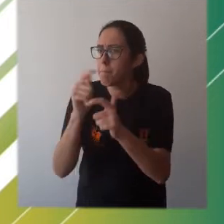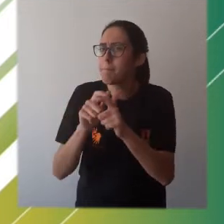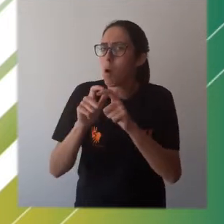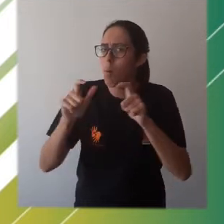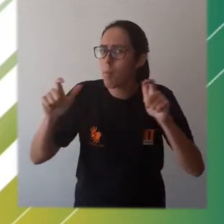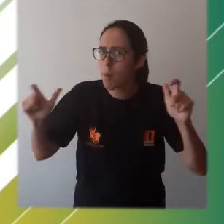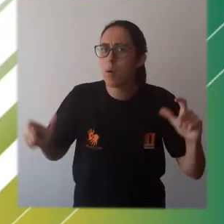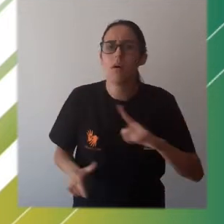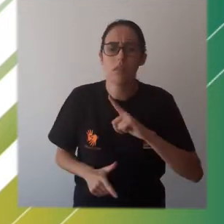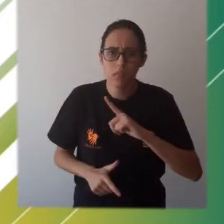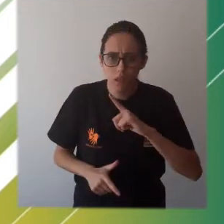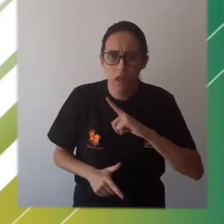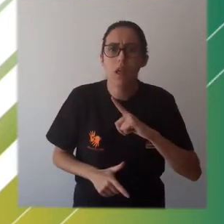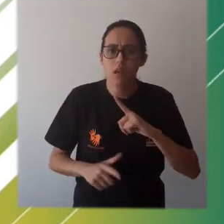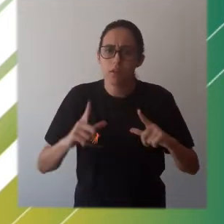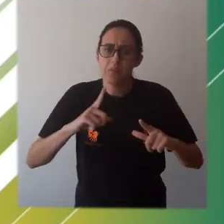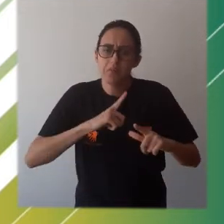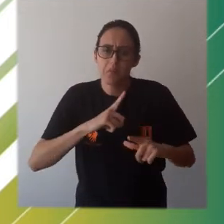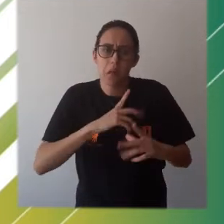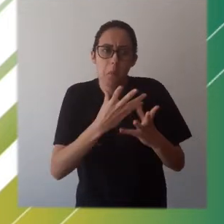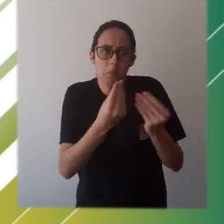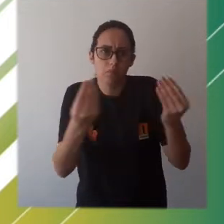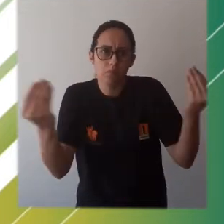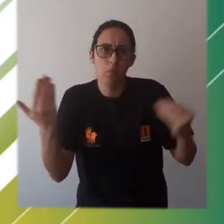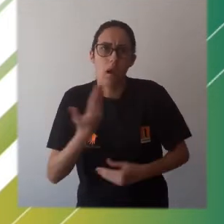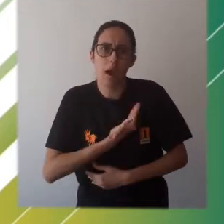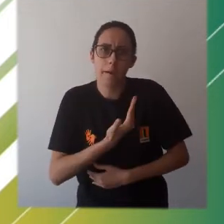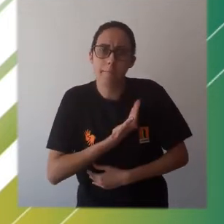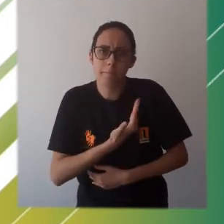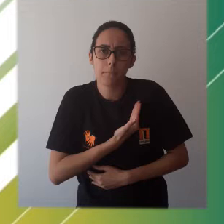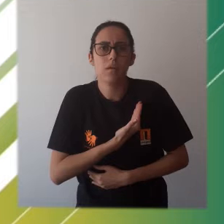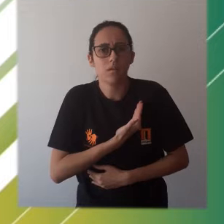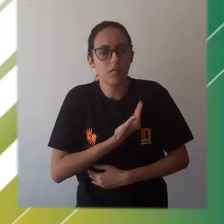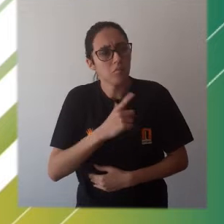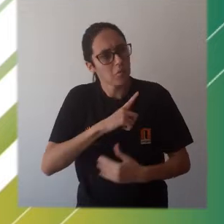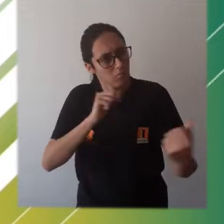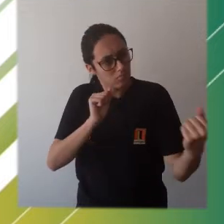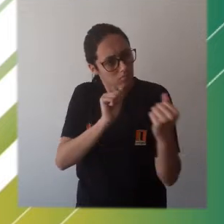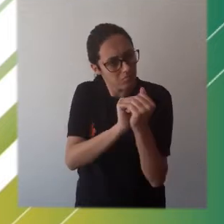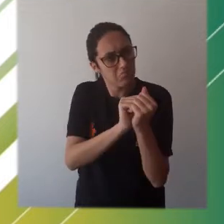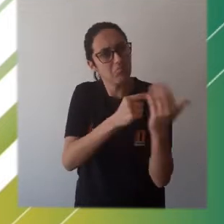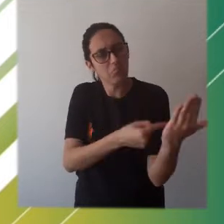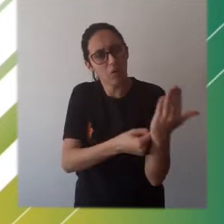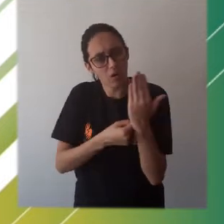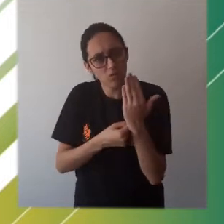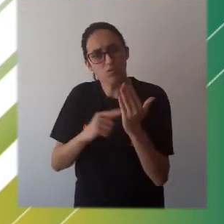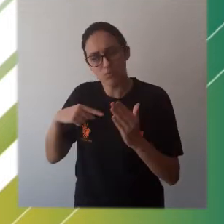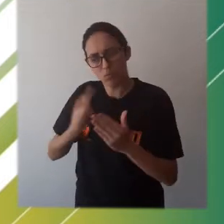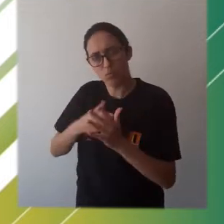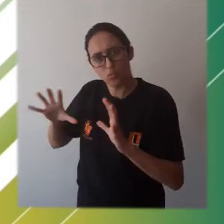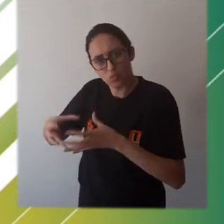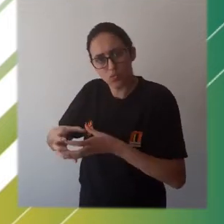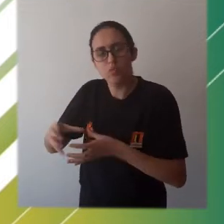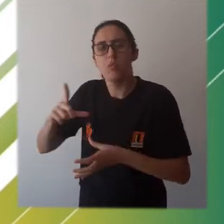crescimento, acompanhou esse crescimento, né? Temos vários amigos que estão ou contribuíram no processo de desenvolvimento